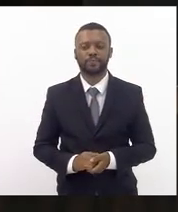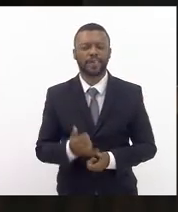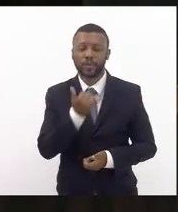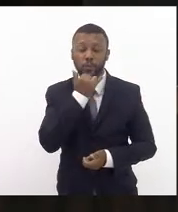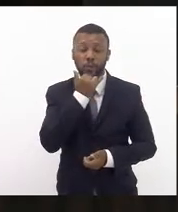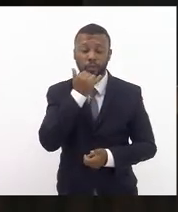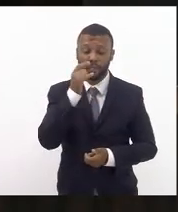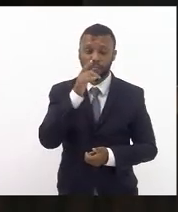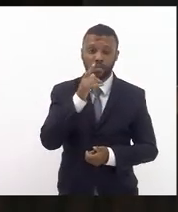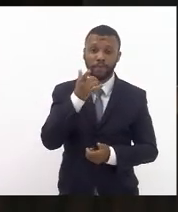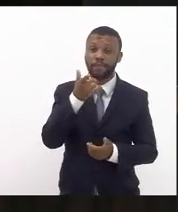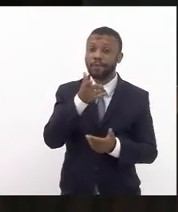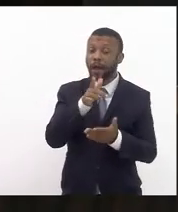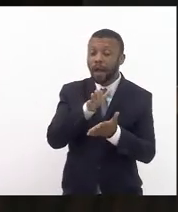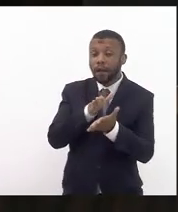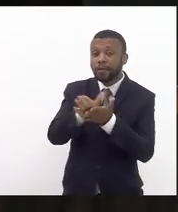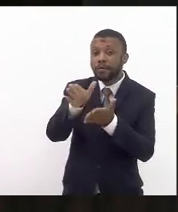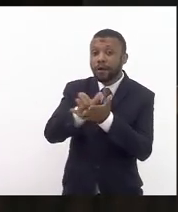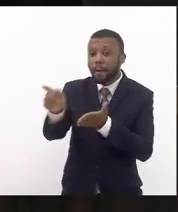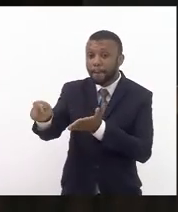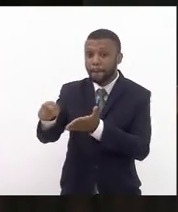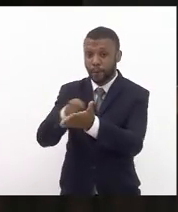perdão, vai à promulgação.